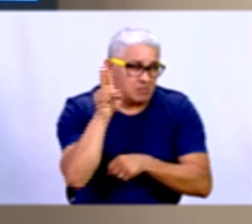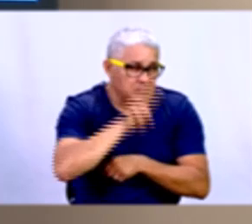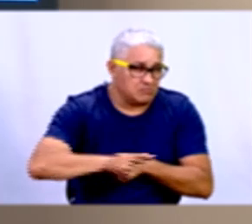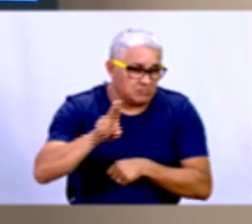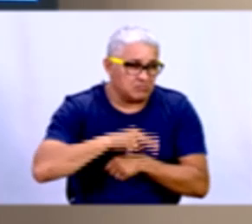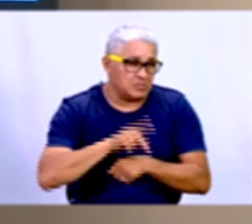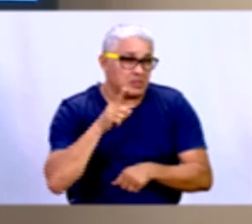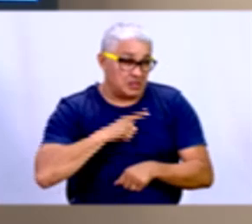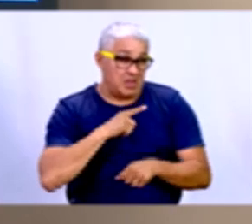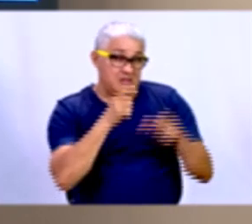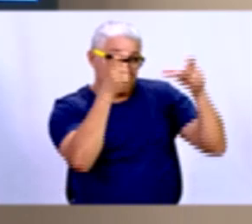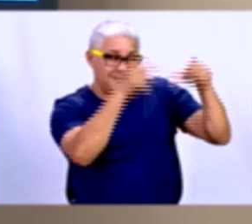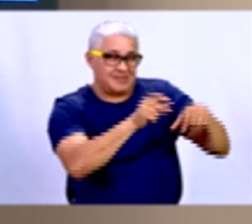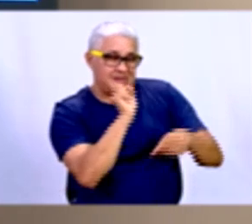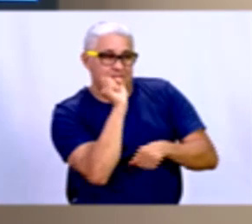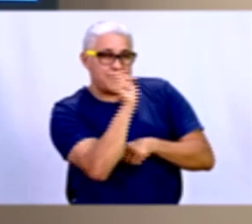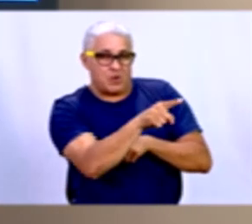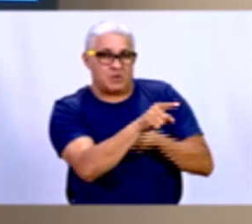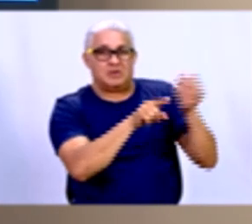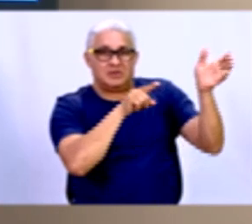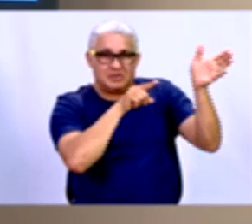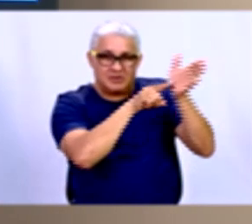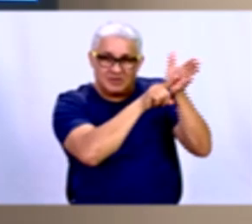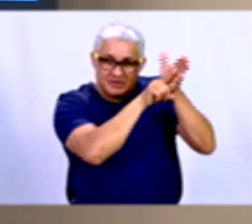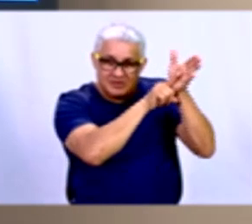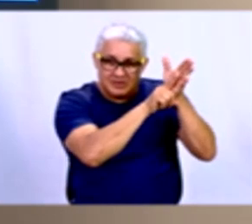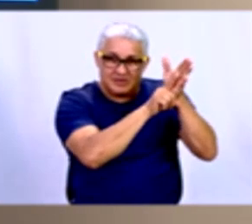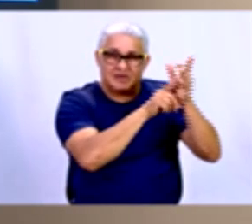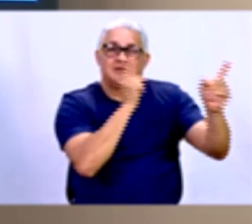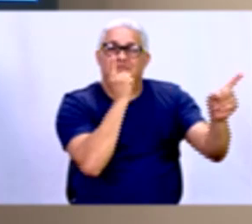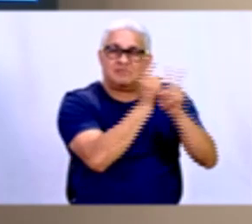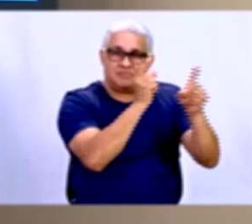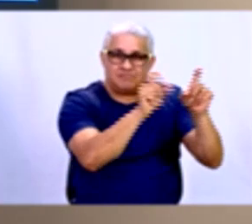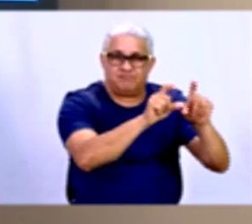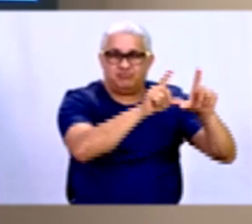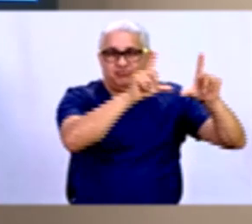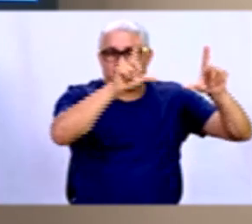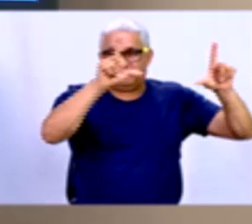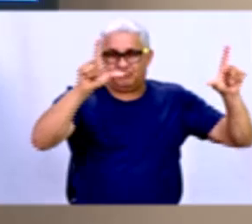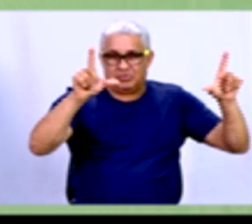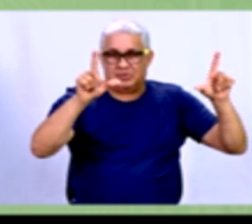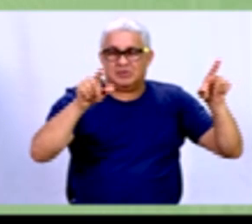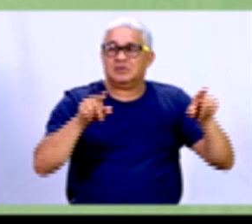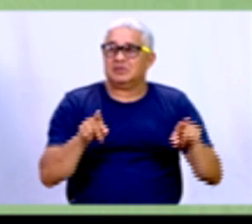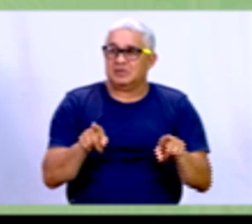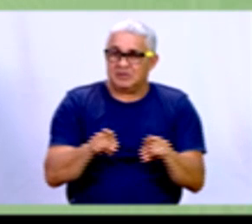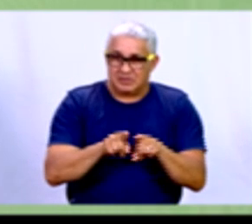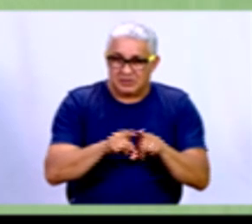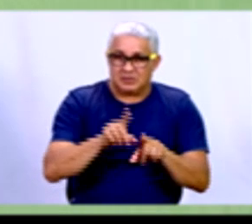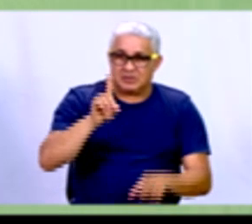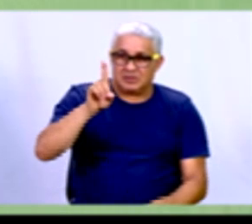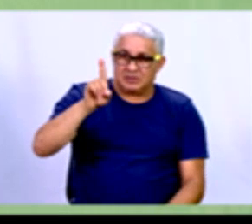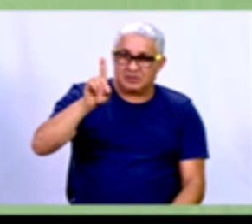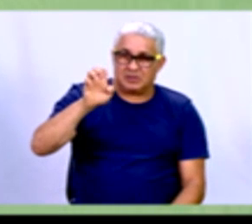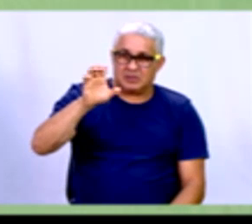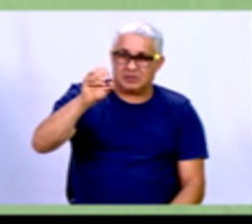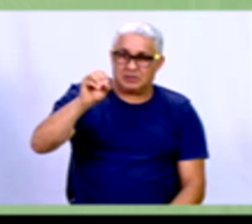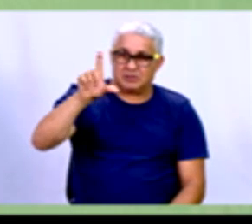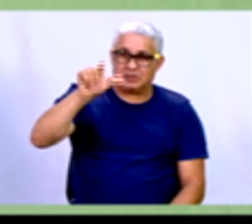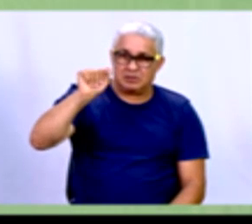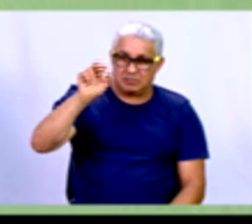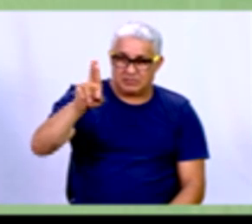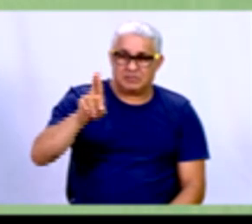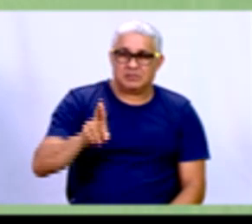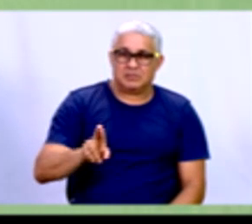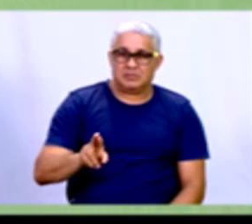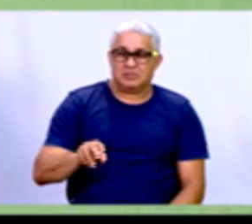um local para a gente fazer esse tipo de pesquisa, certo? No caso ali do Decolar, será que